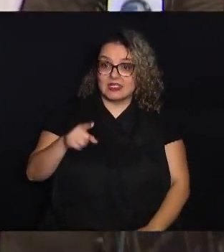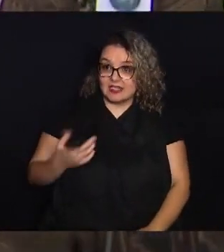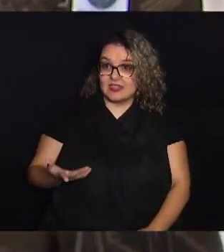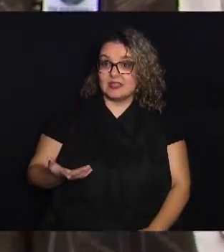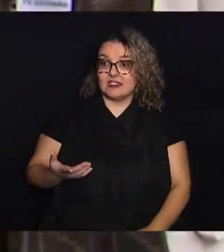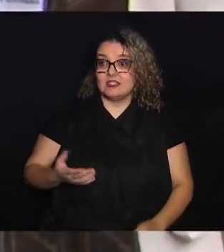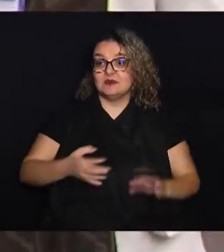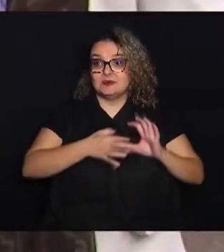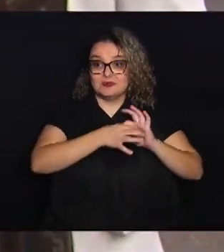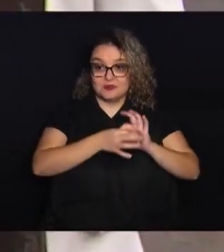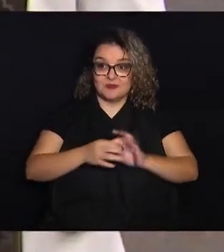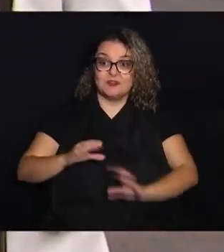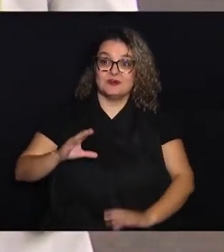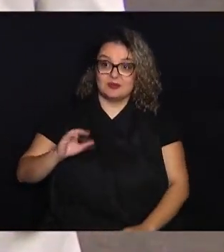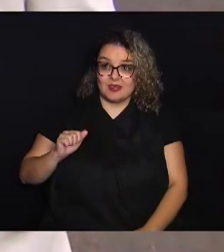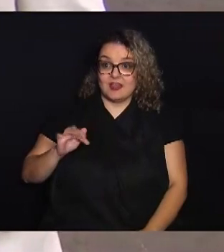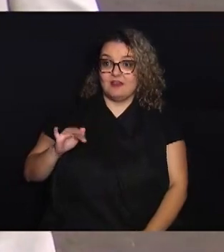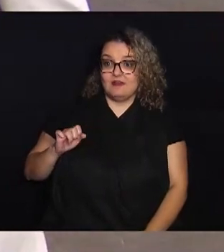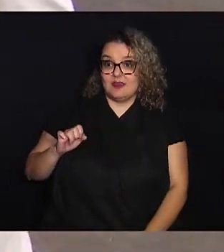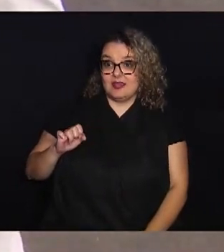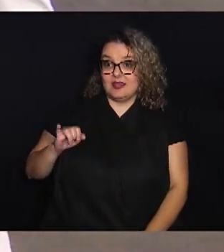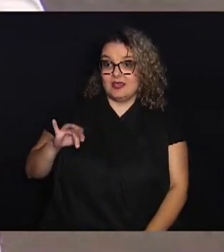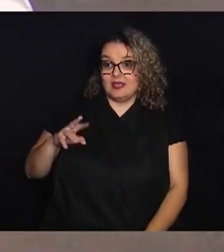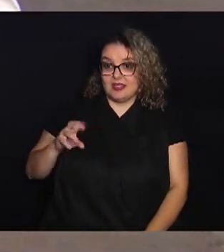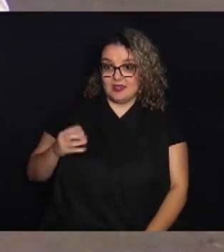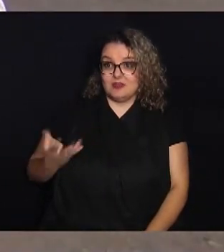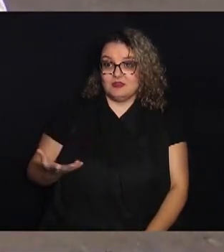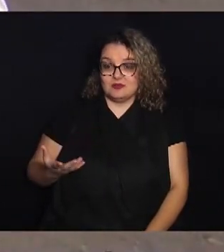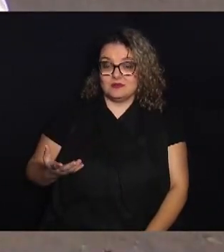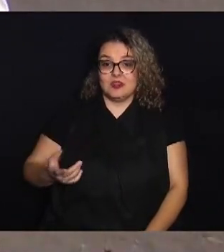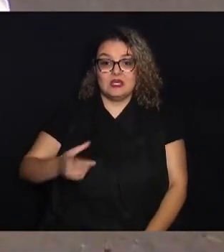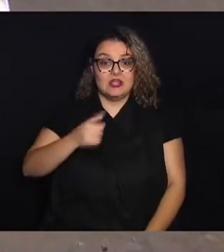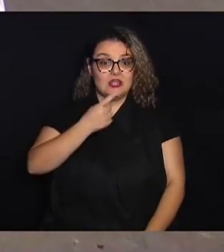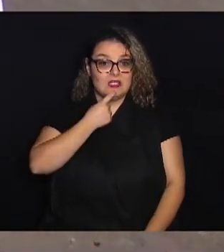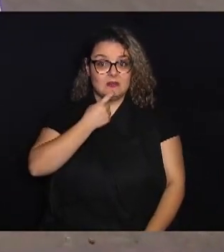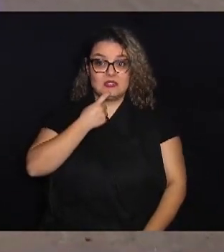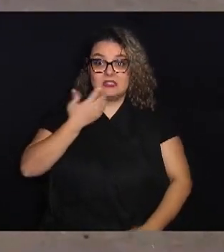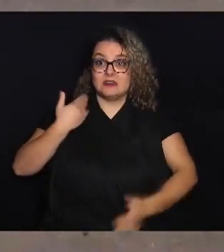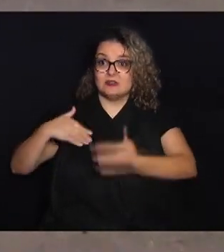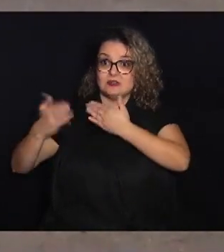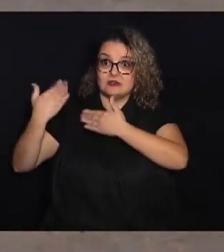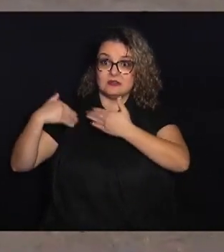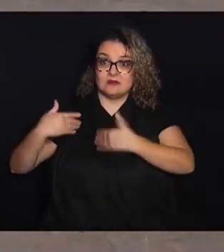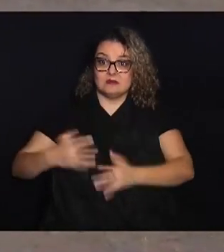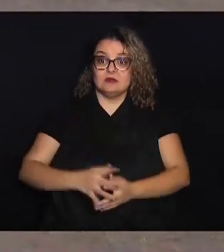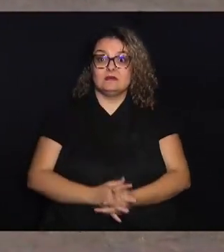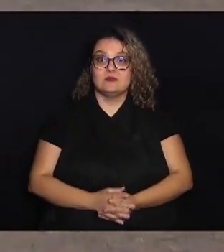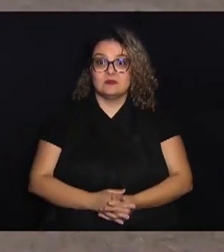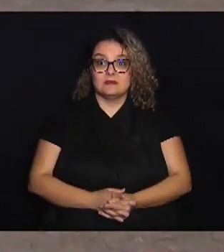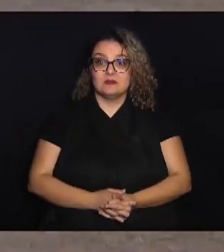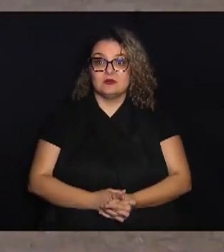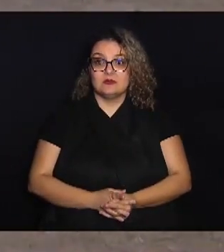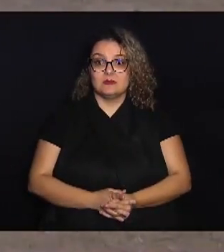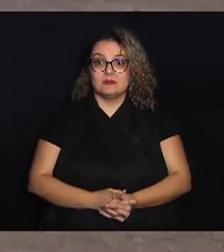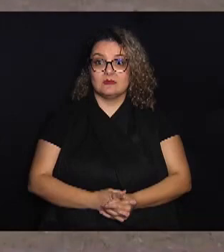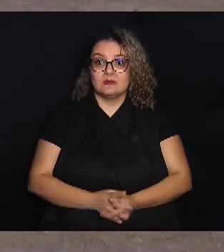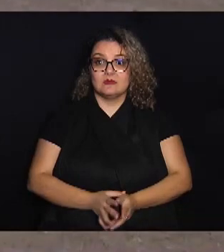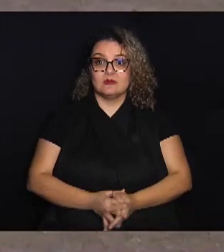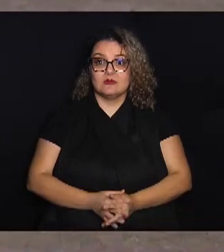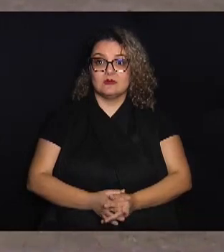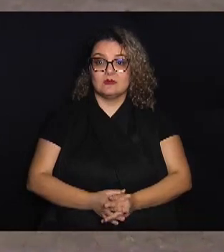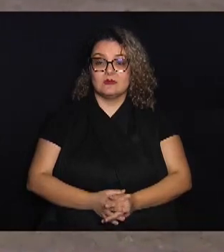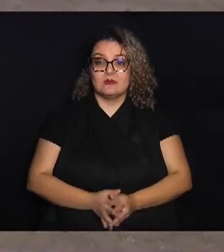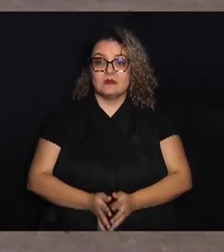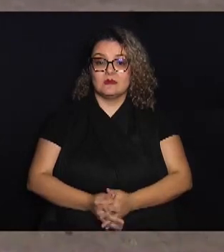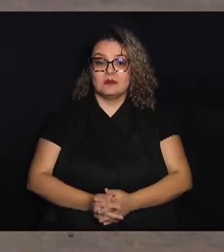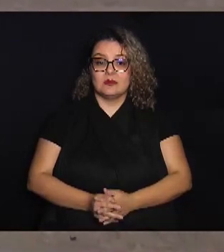ciclo cafeeiro, né? Não tem como a gente dizer. Campinas tem muito passado, tem muita história, precisa ser preservada. Essa importância